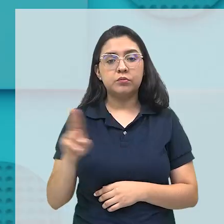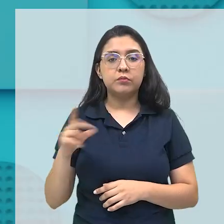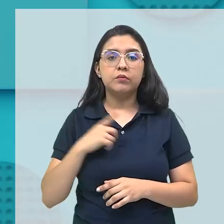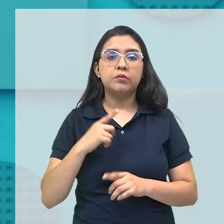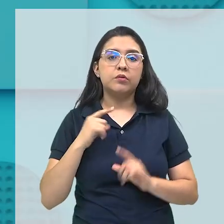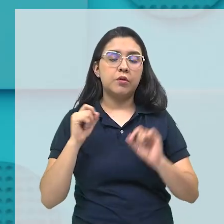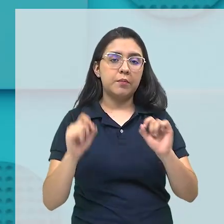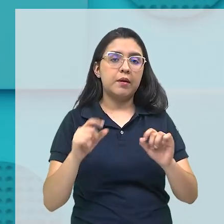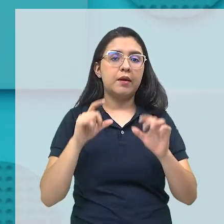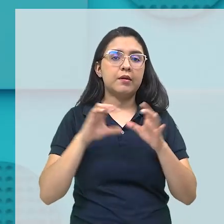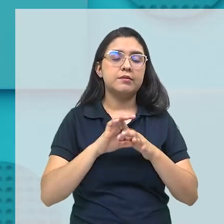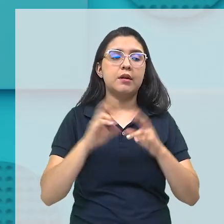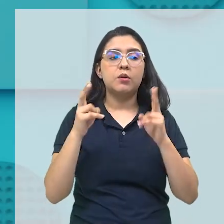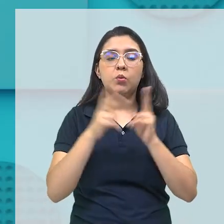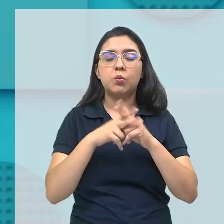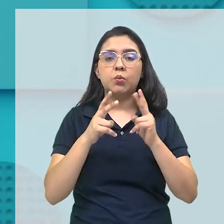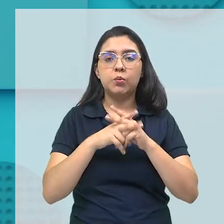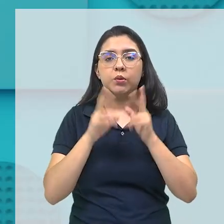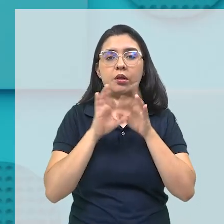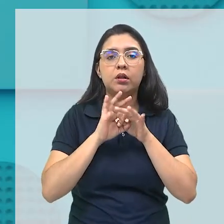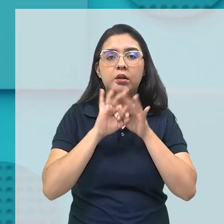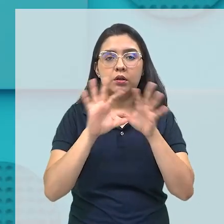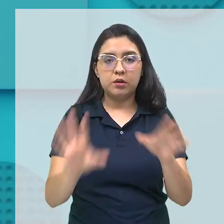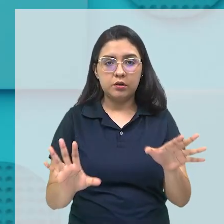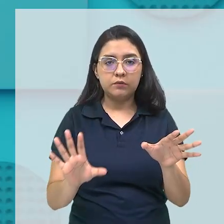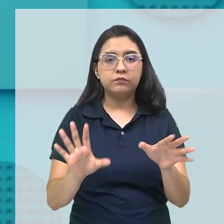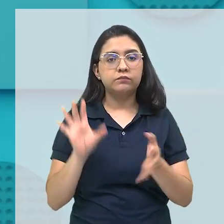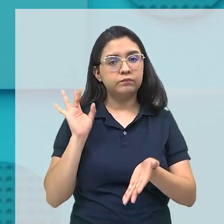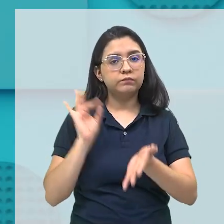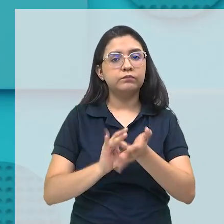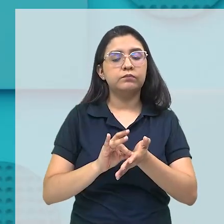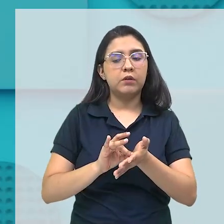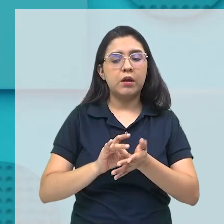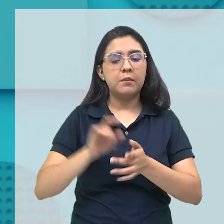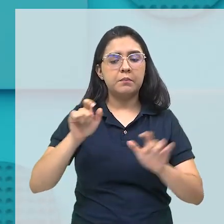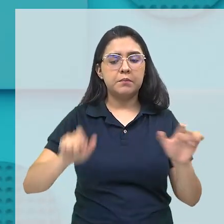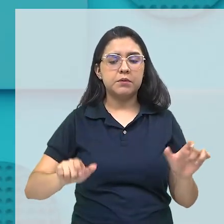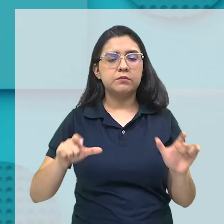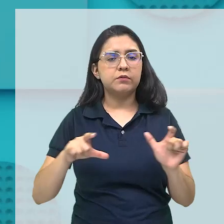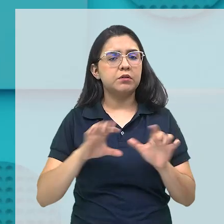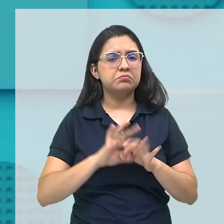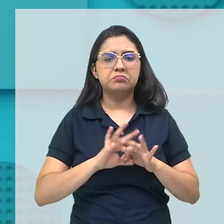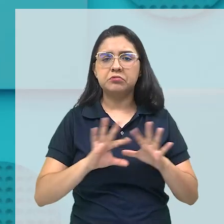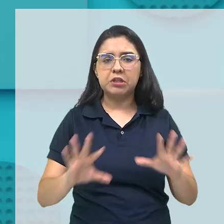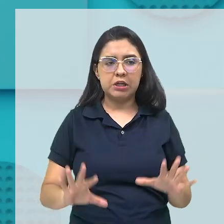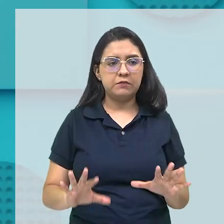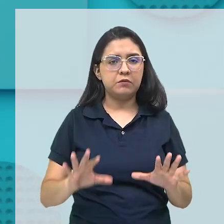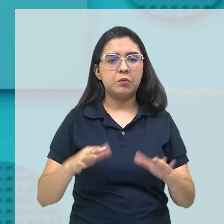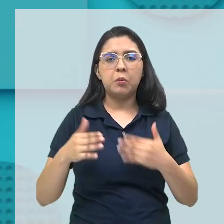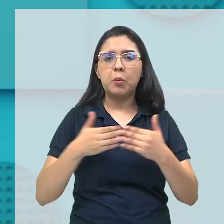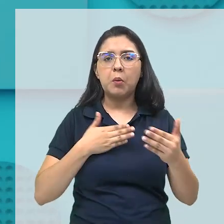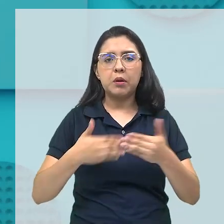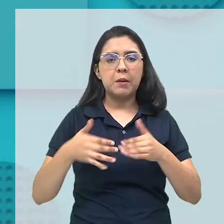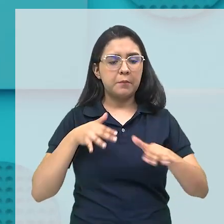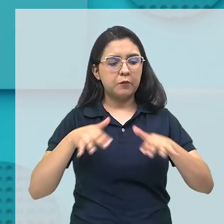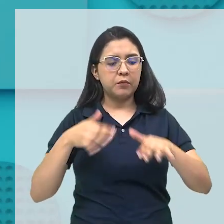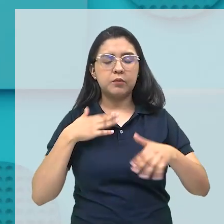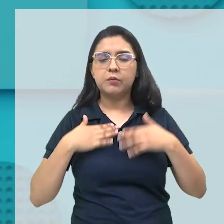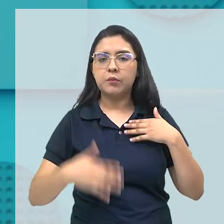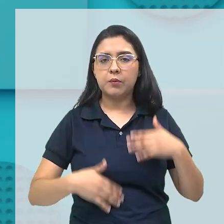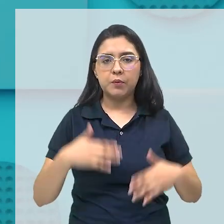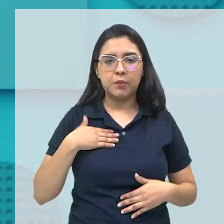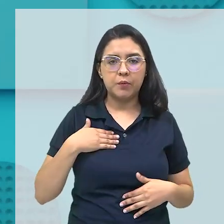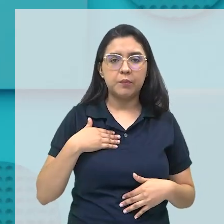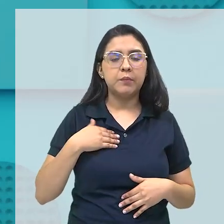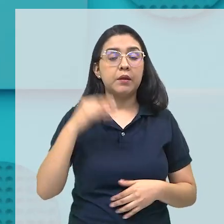luta livre, porque daí fica realmente o lutador fica livre para acessar todo o corpo do oponente para